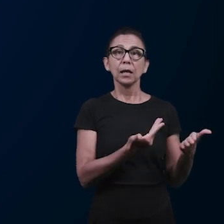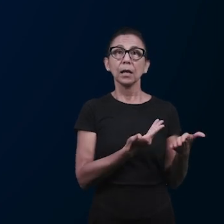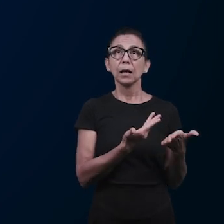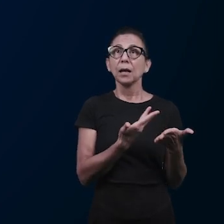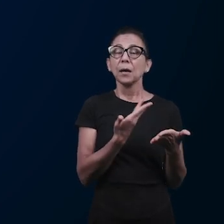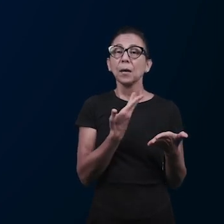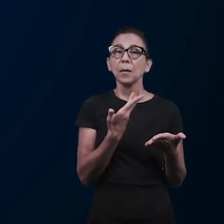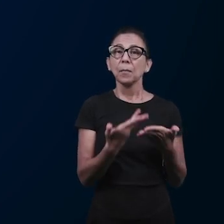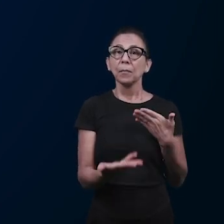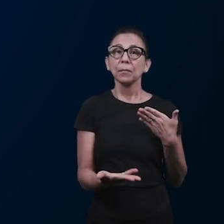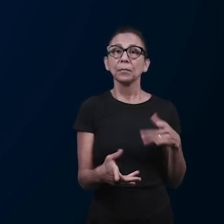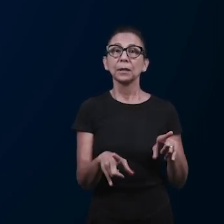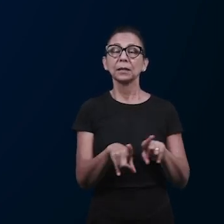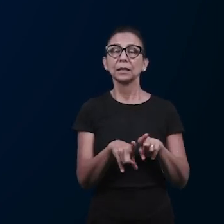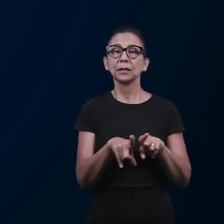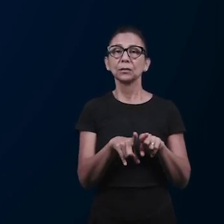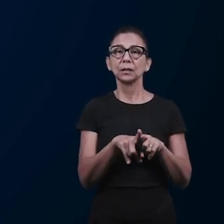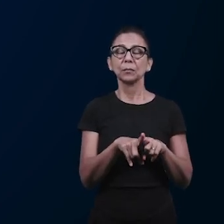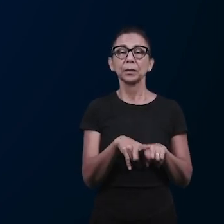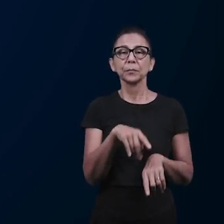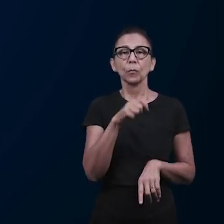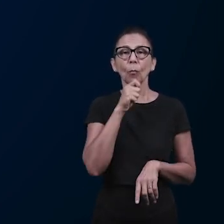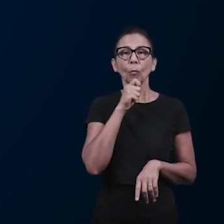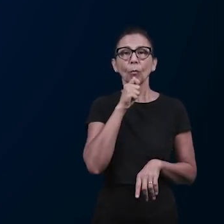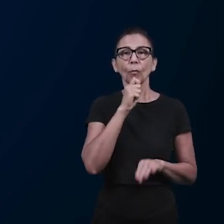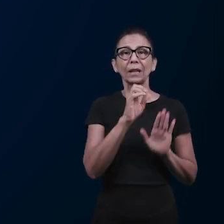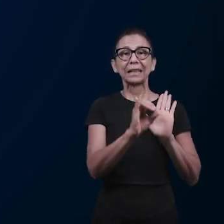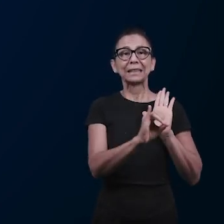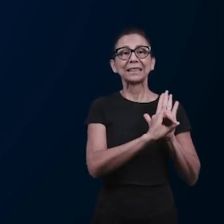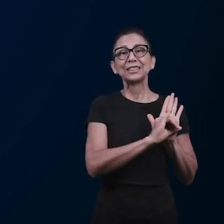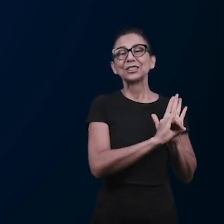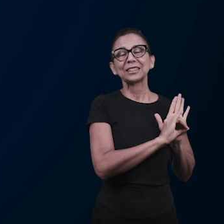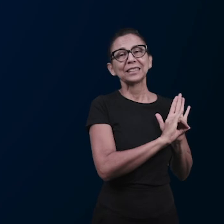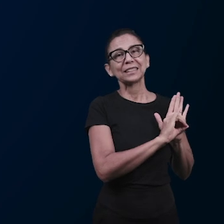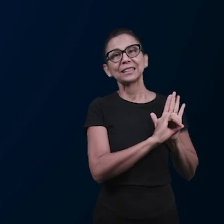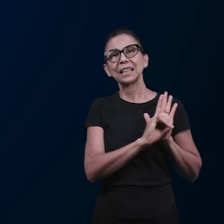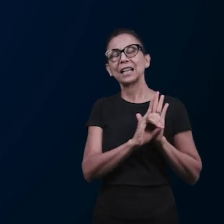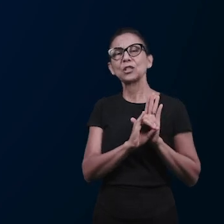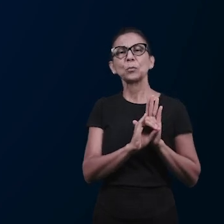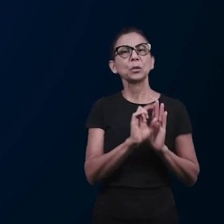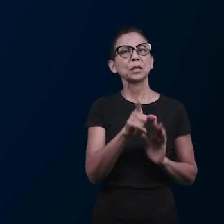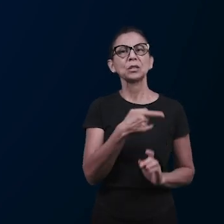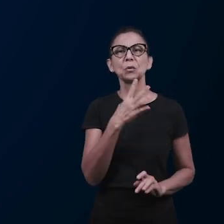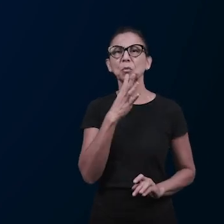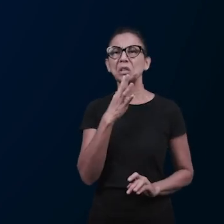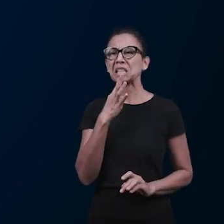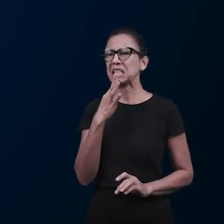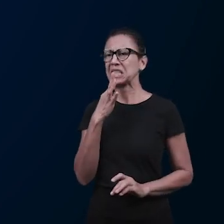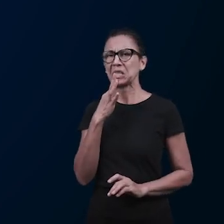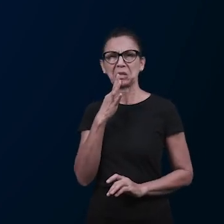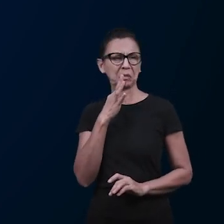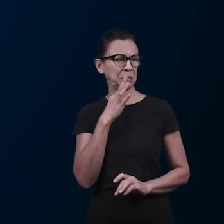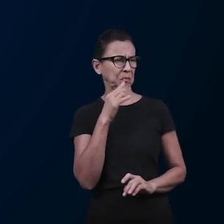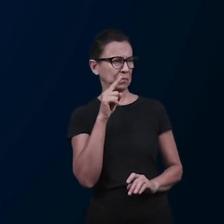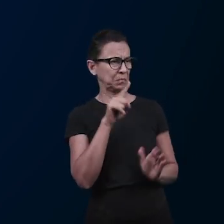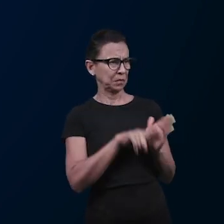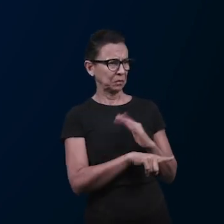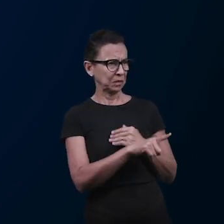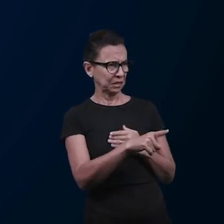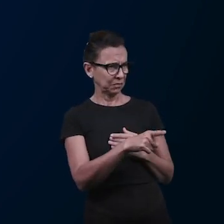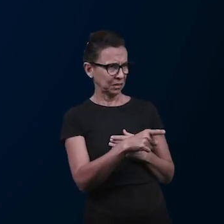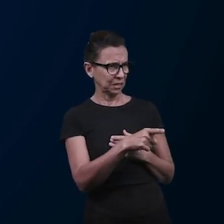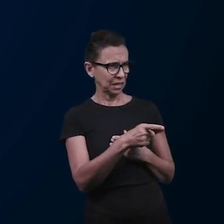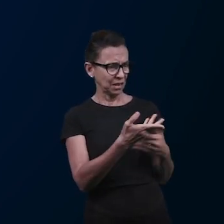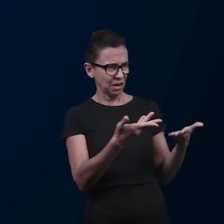identidade, pois quando elas batem ali ao retornar ao local da festa, o noivo responde a elas que não vos